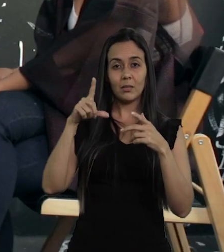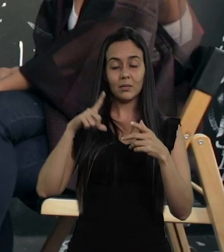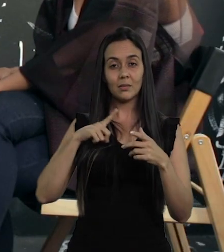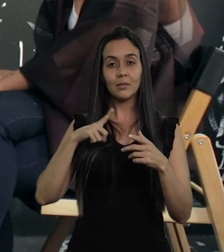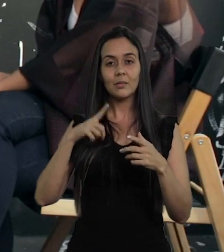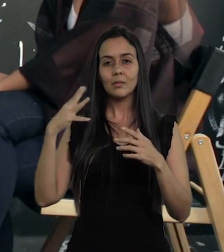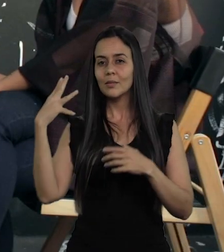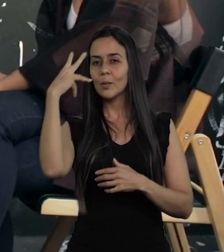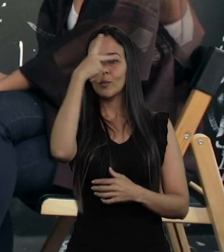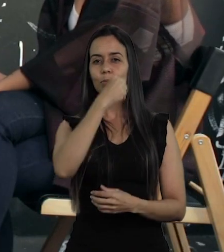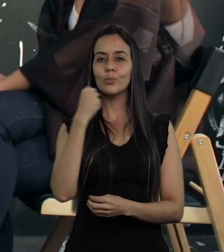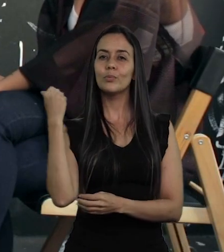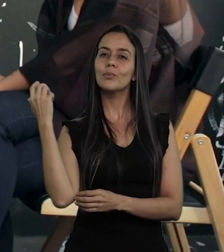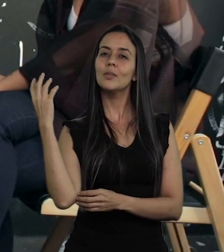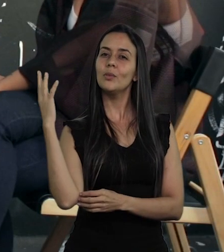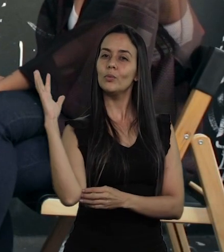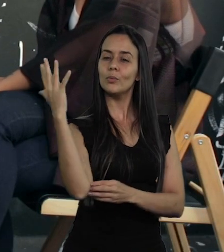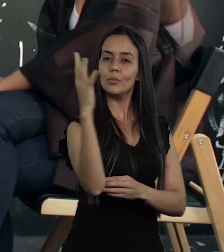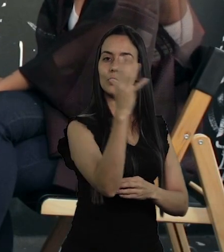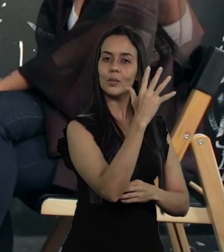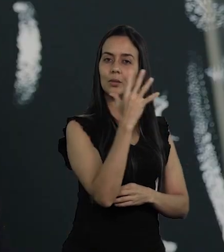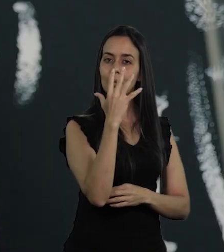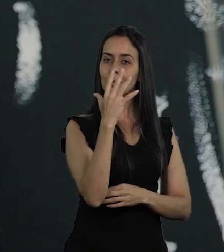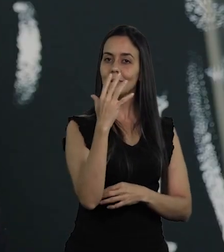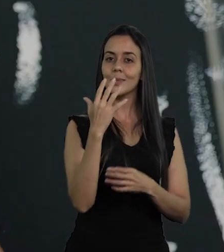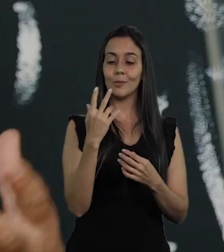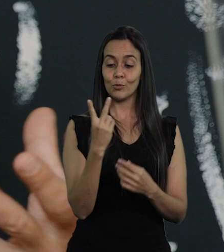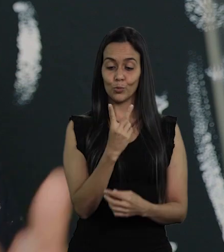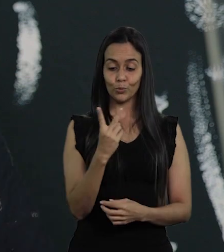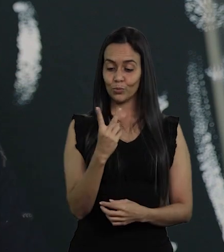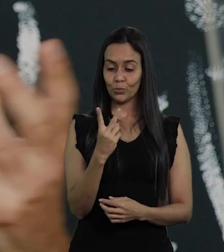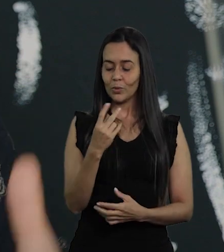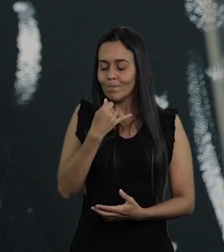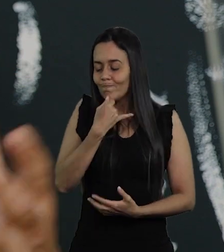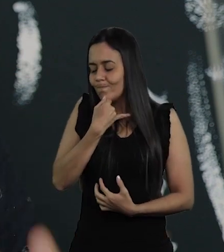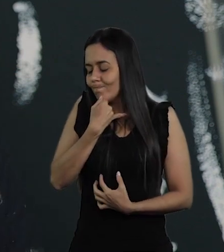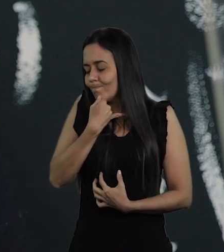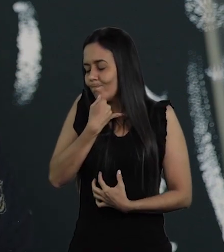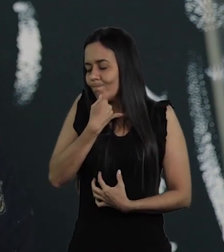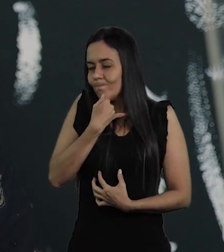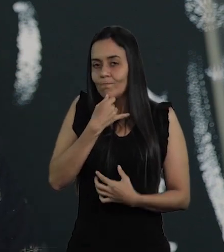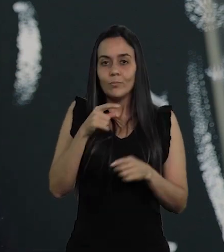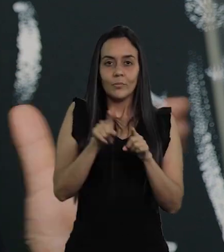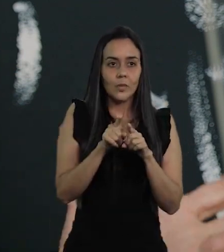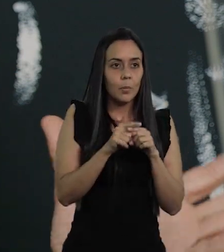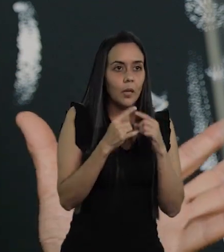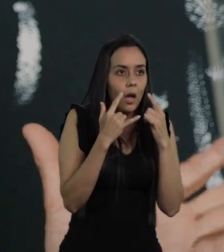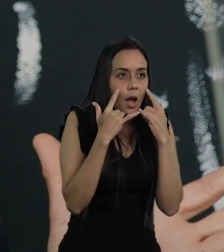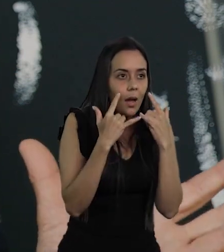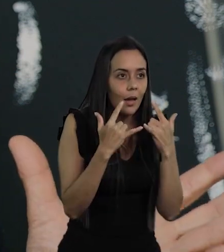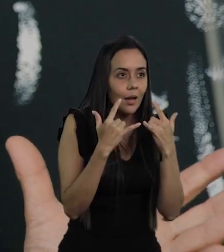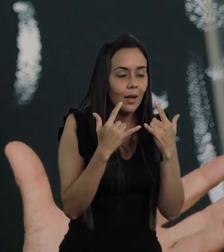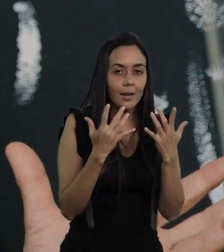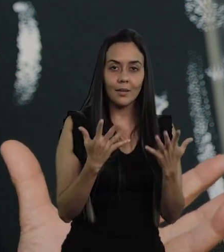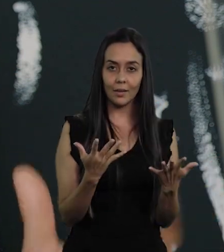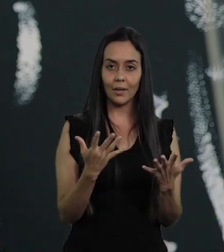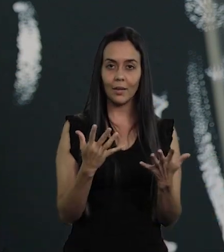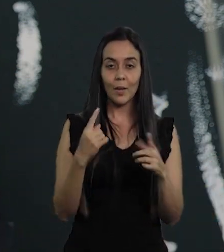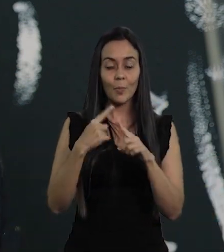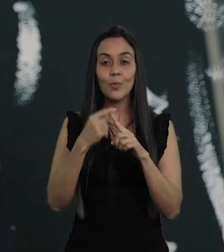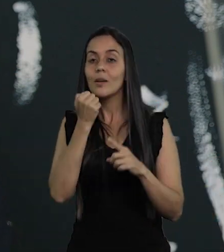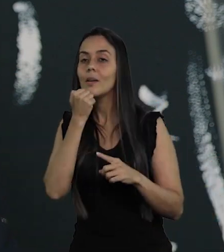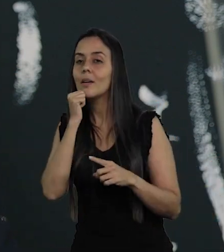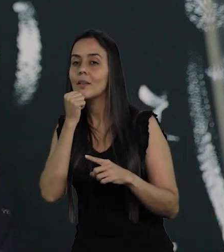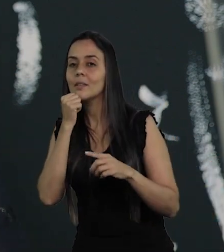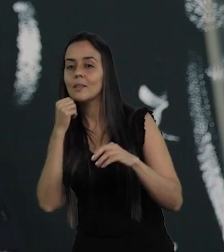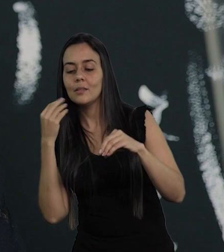maneira isso é trágico e cativante do mesmo jeito, né? Que na verdade é a matéria se transformando de um jeito inusitado, que é